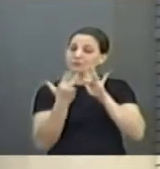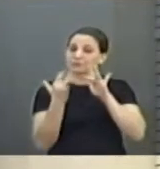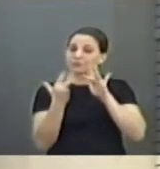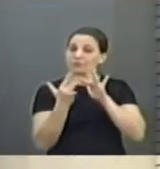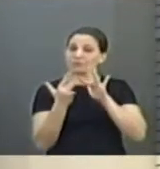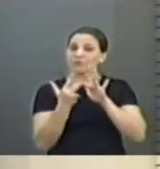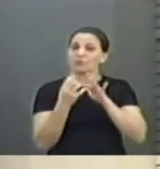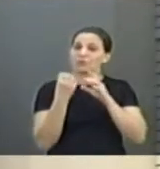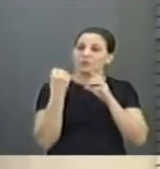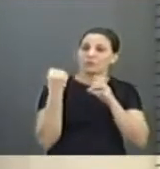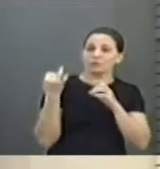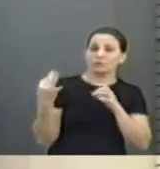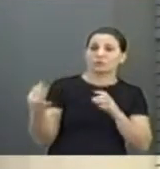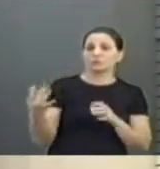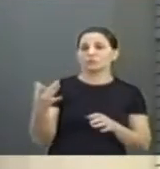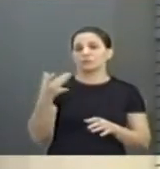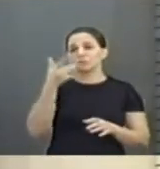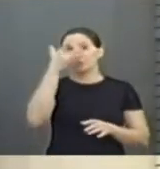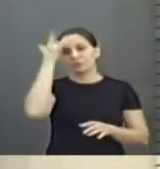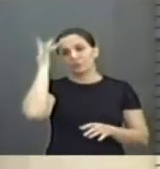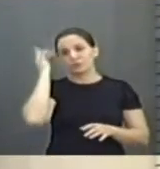com inúmeras pessoas